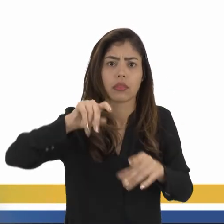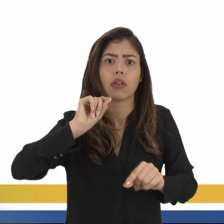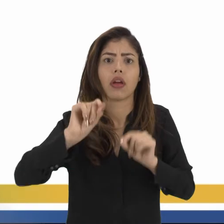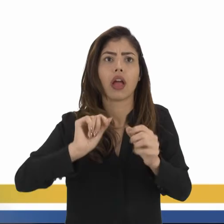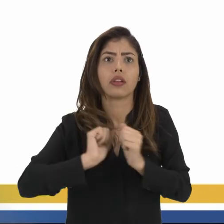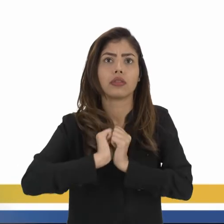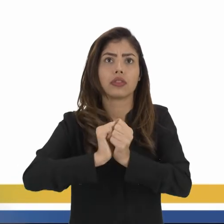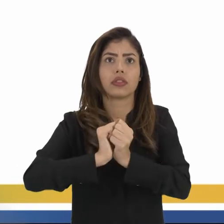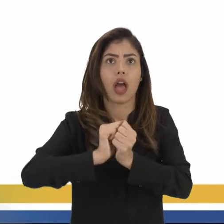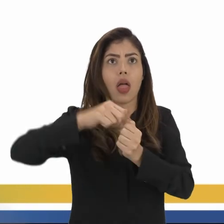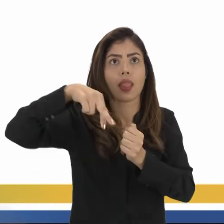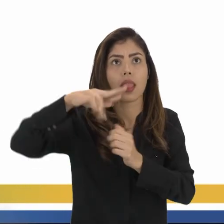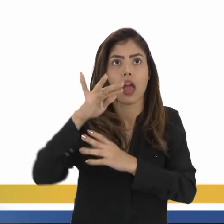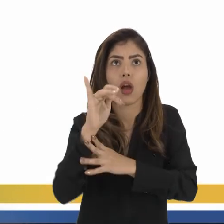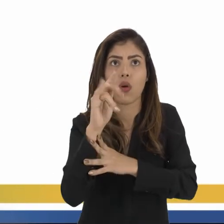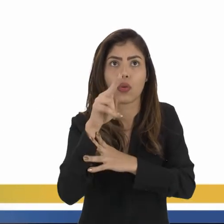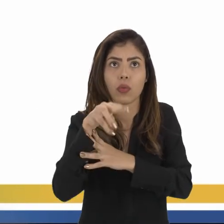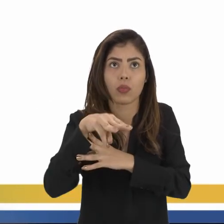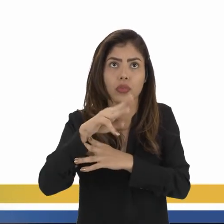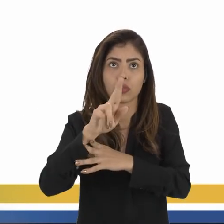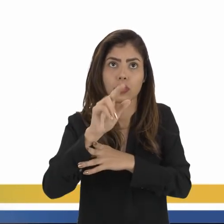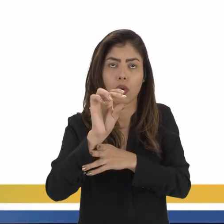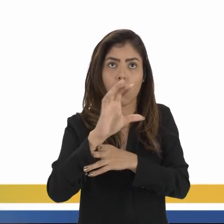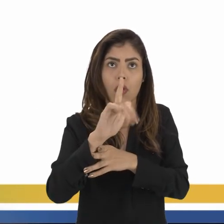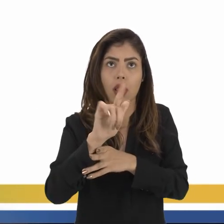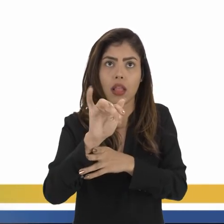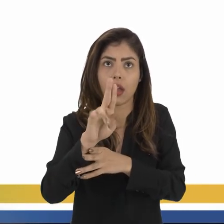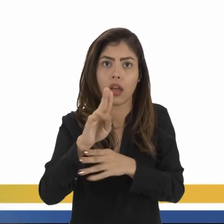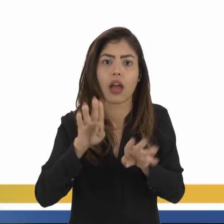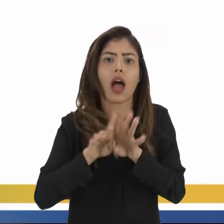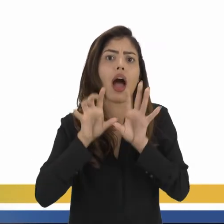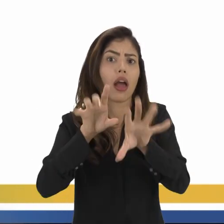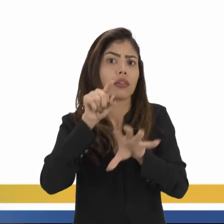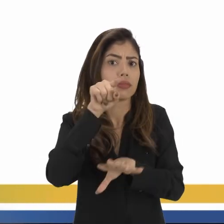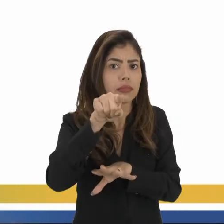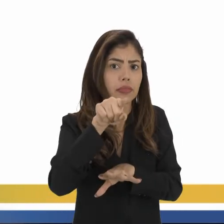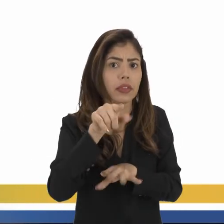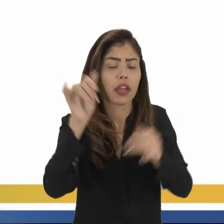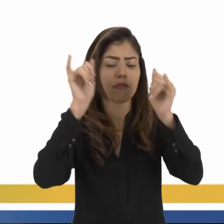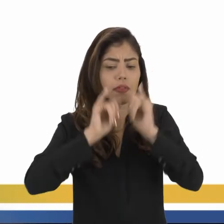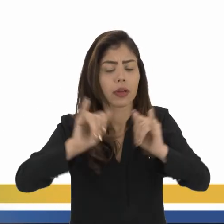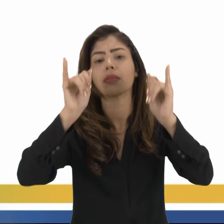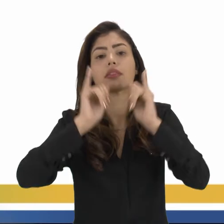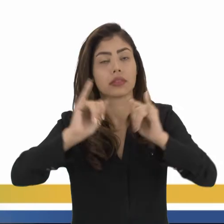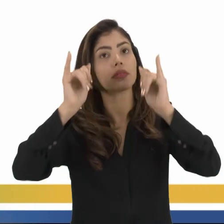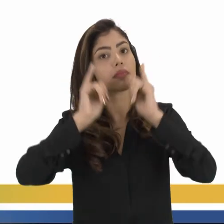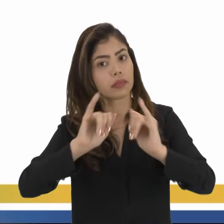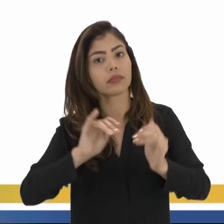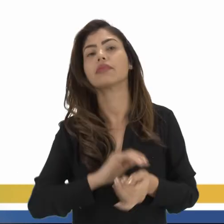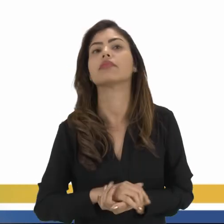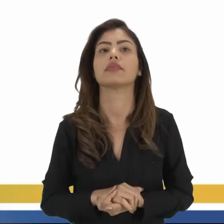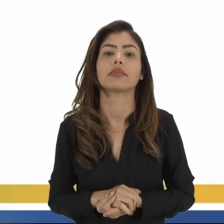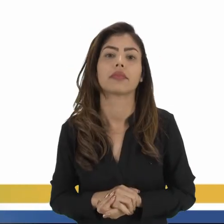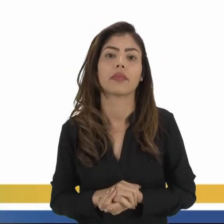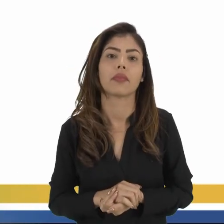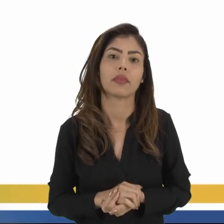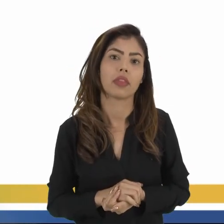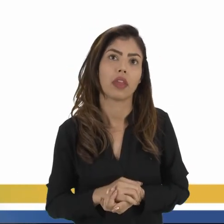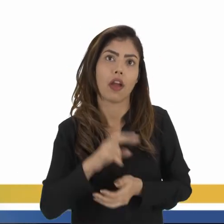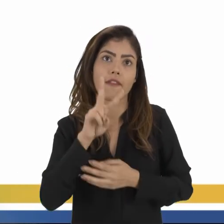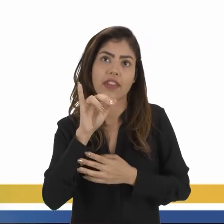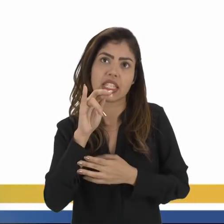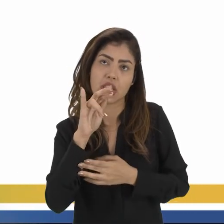de junção neuromuscular. Ali, ele manda uma informação, uma